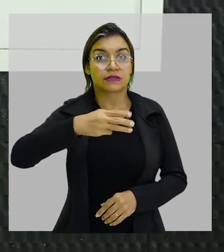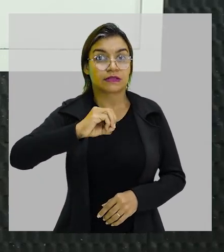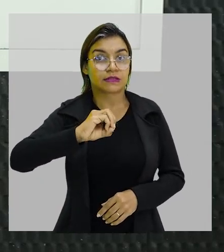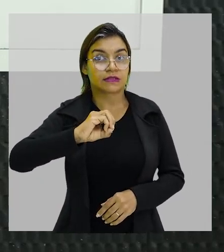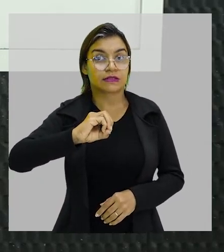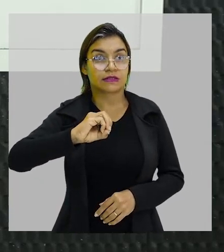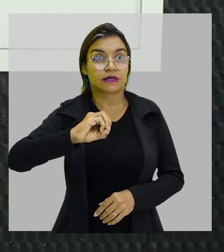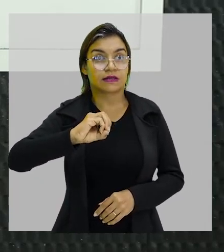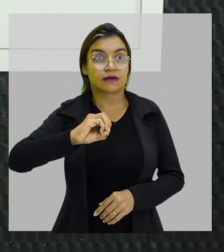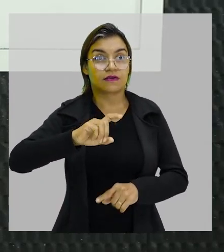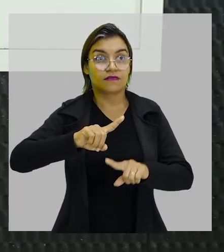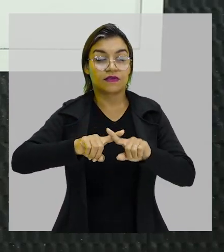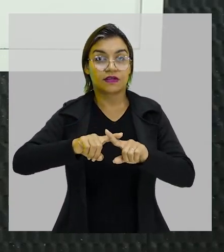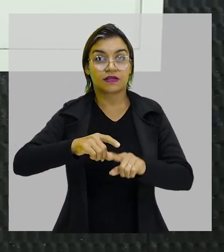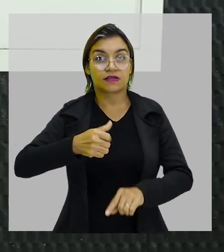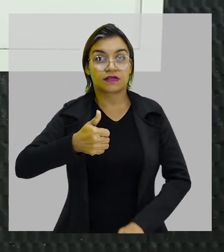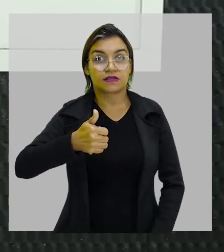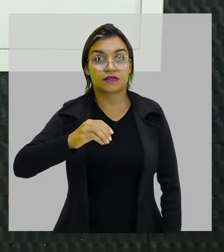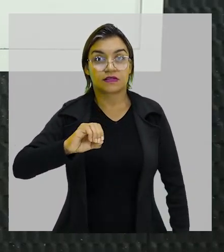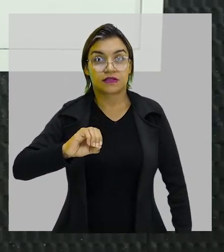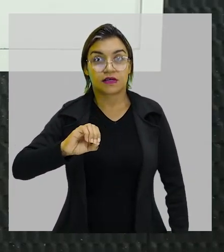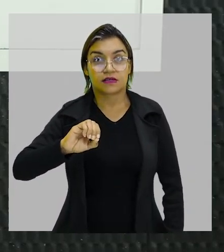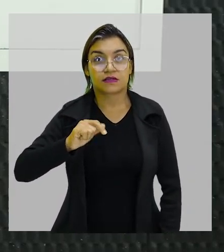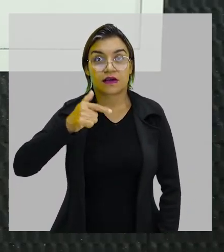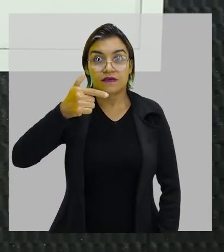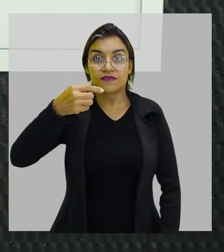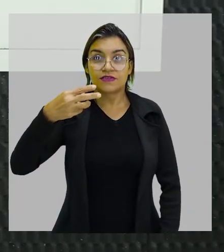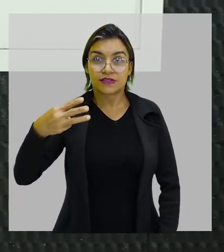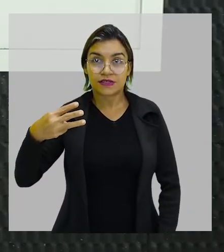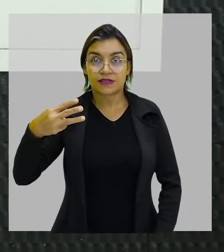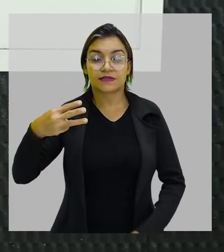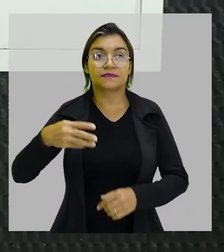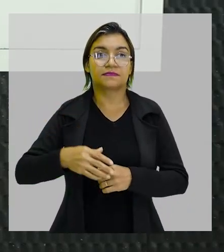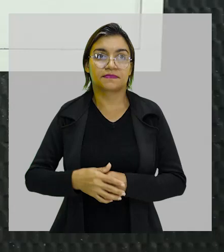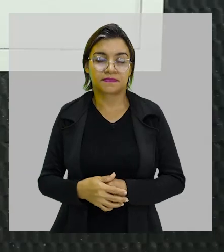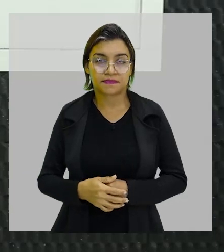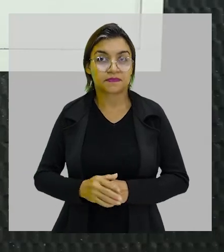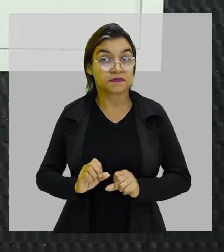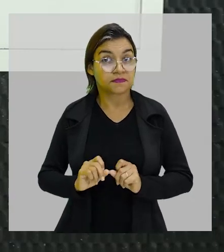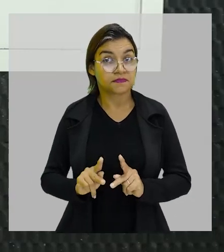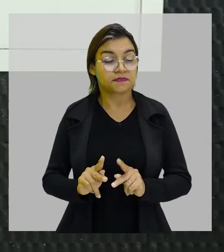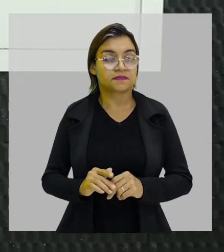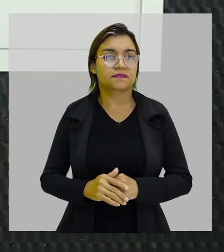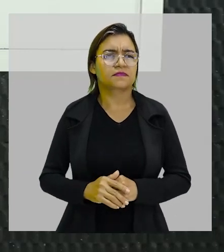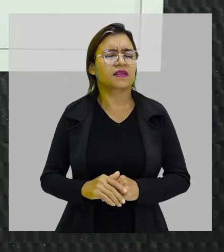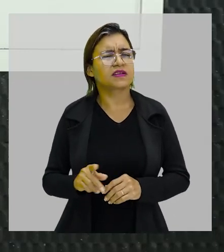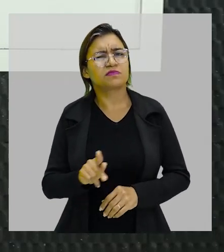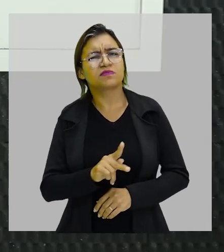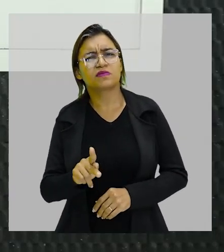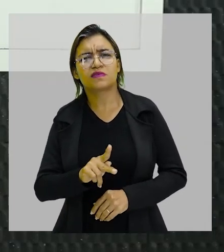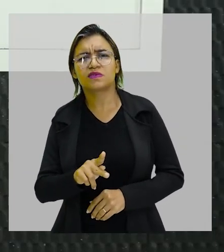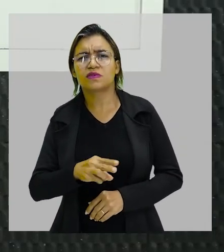30 vezes 10 a 23, porque 5 vezes 6 é 30, certo?